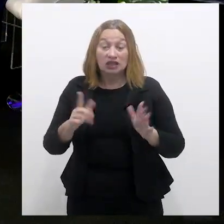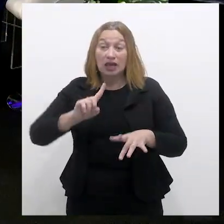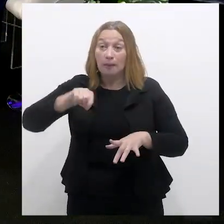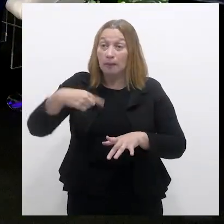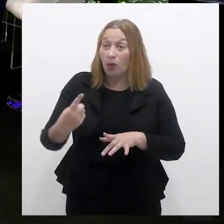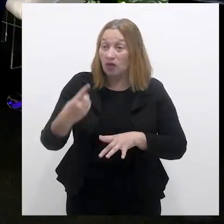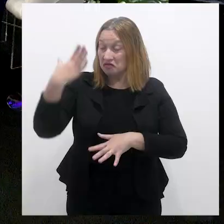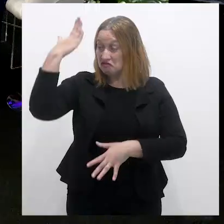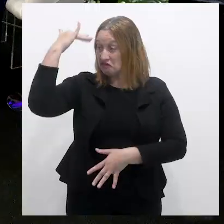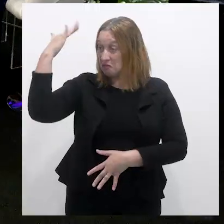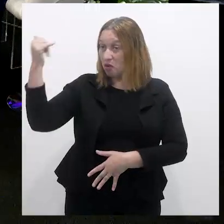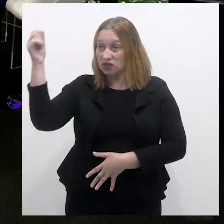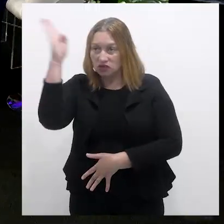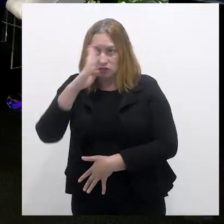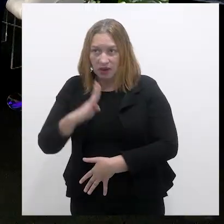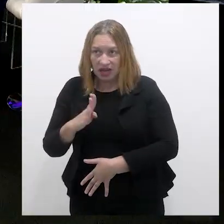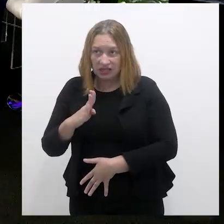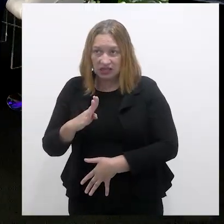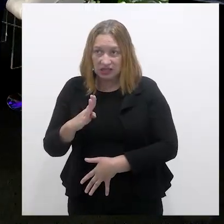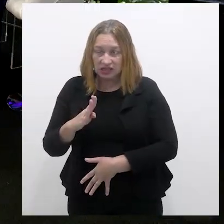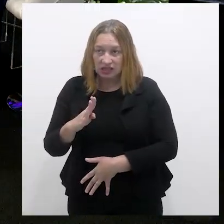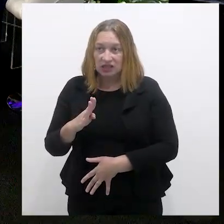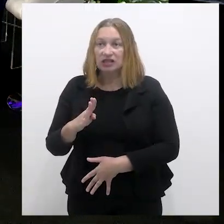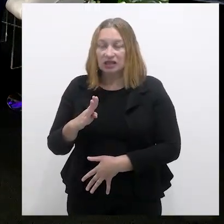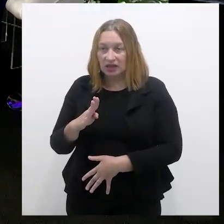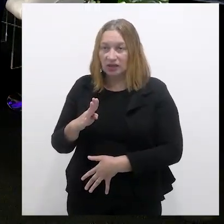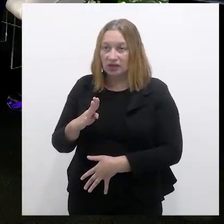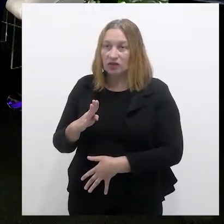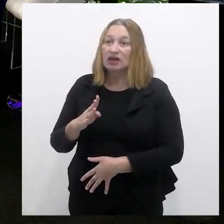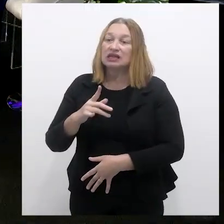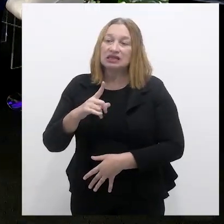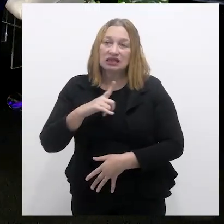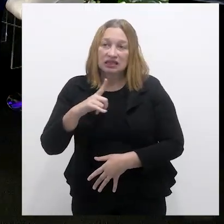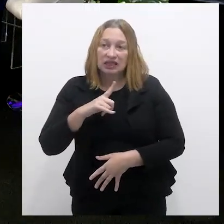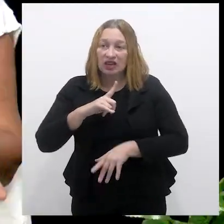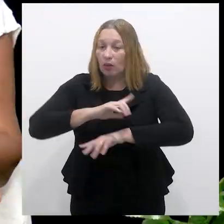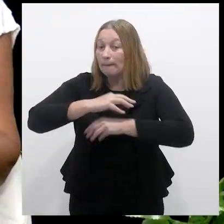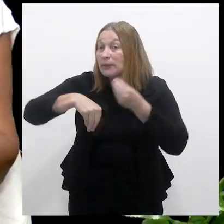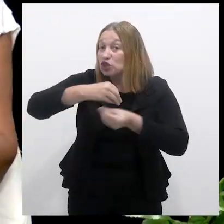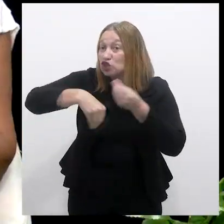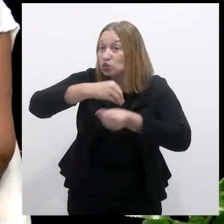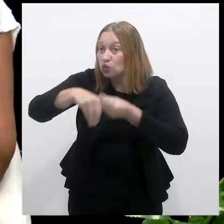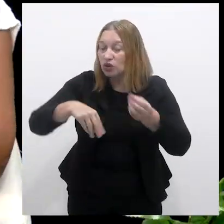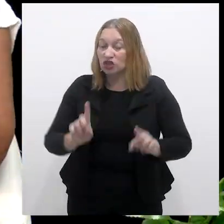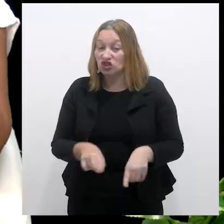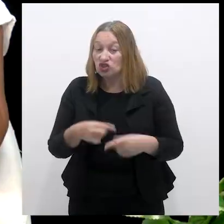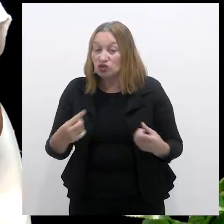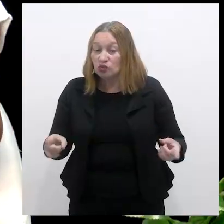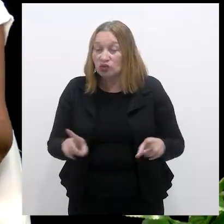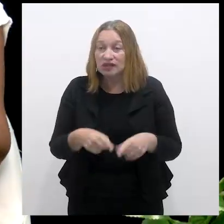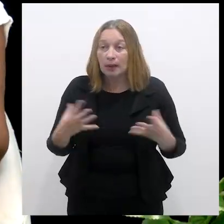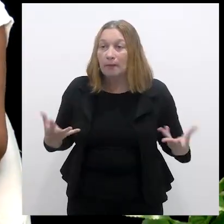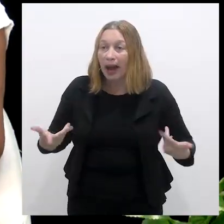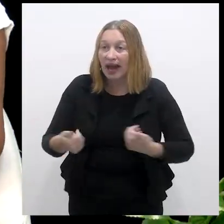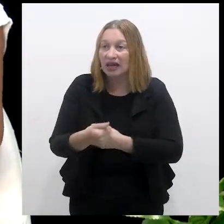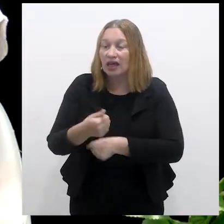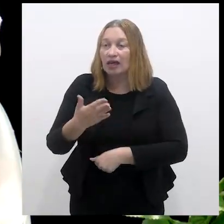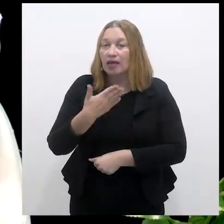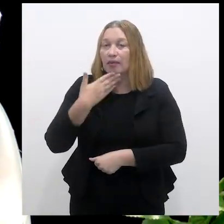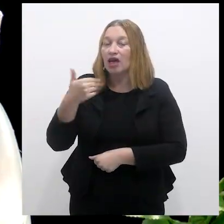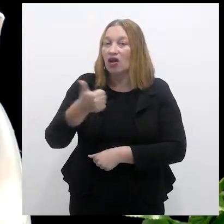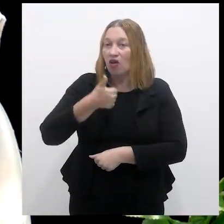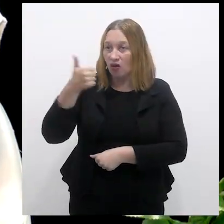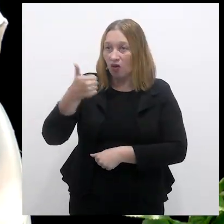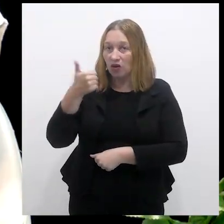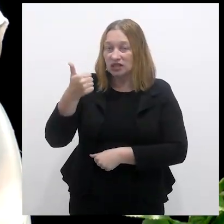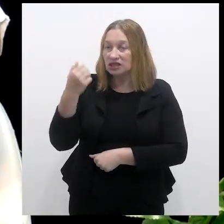das maiores cantoras do Brasil. No Brasil não dá para usar artigo definido porque a gente tem um celeiro maravilhoso. Sim, né? total. Uma das, mas Sim. assim, uma